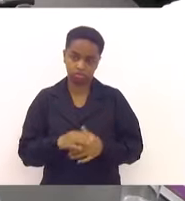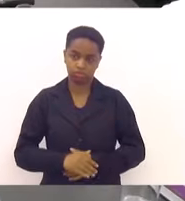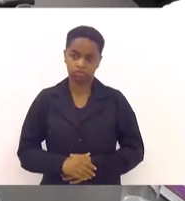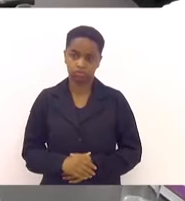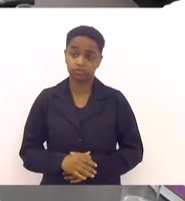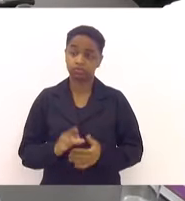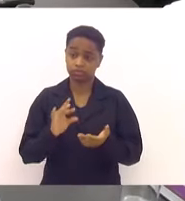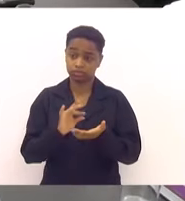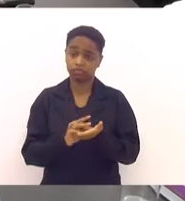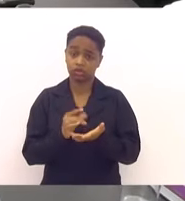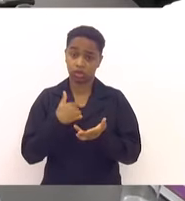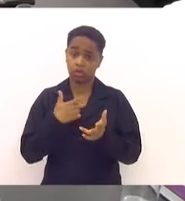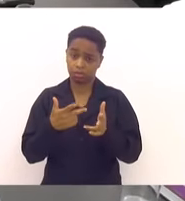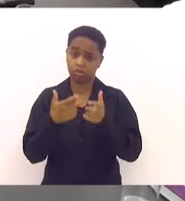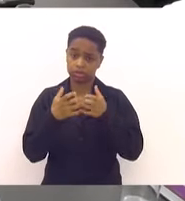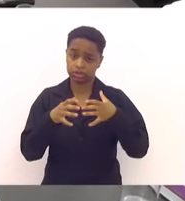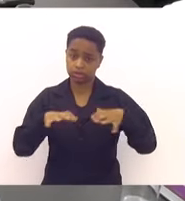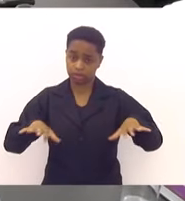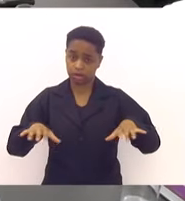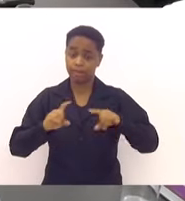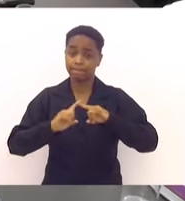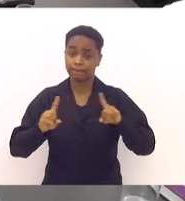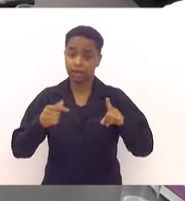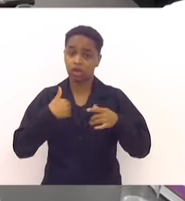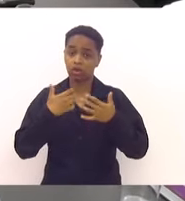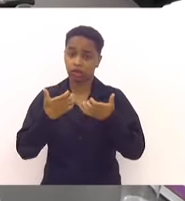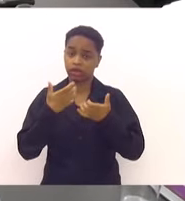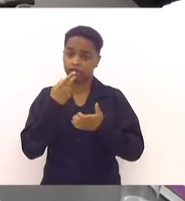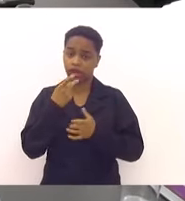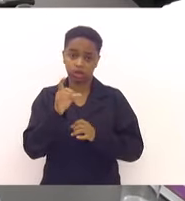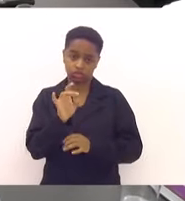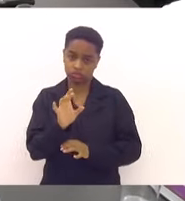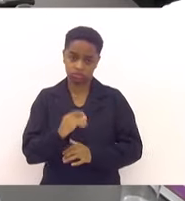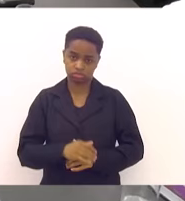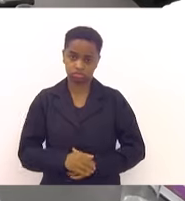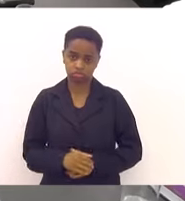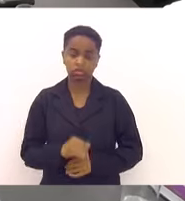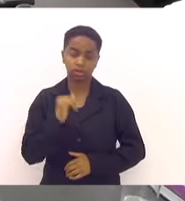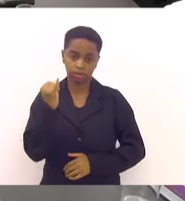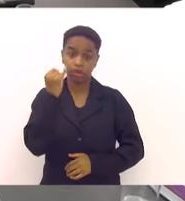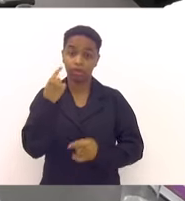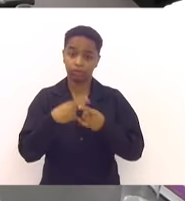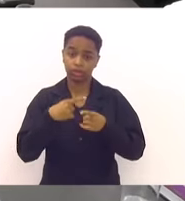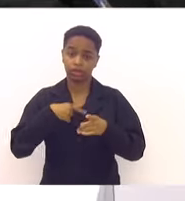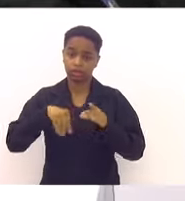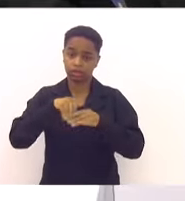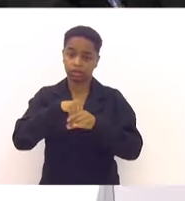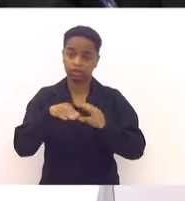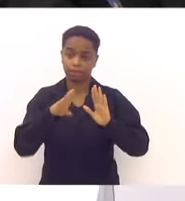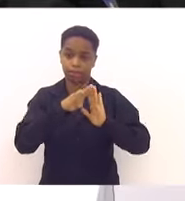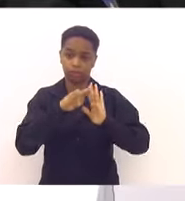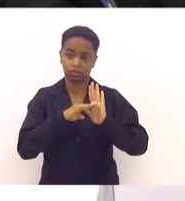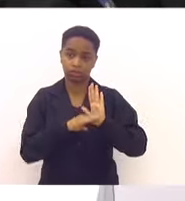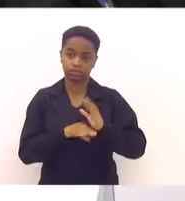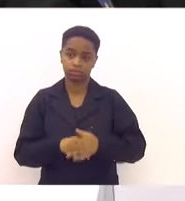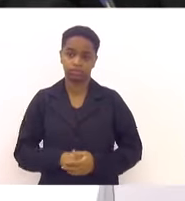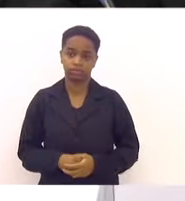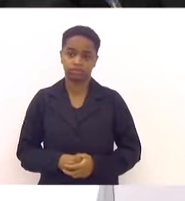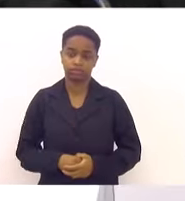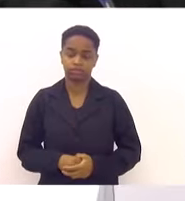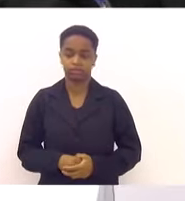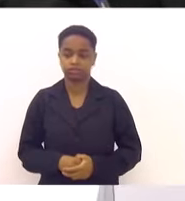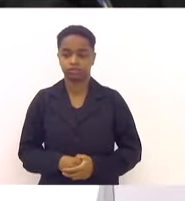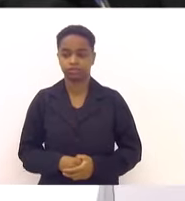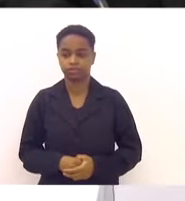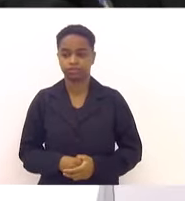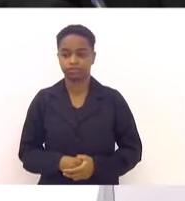estou reconhecendo a distinção, mas eu quis fazer Não, fez pertinente, pertinente. Não, é pertinente, até porque está na pauta o projeto. Hoje, pertinente, agradeço